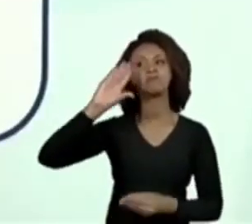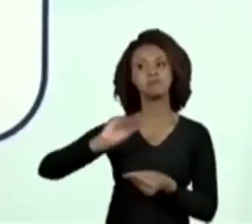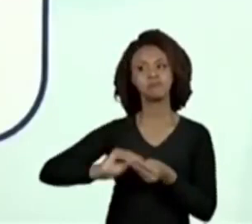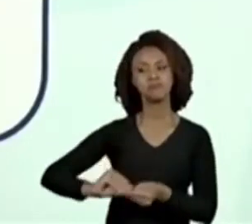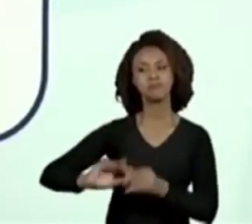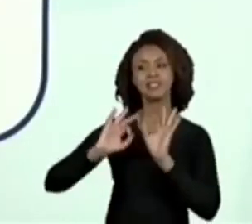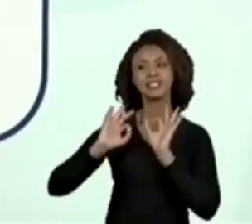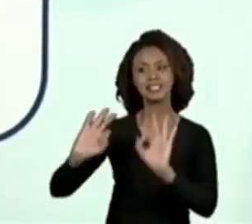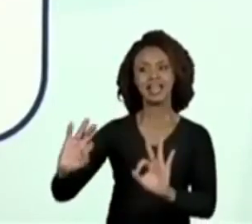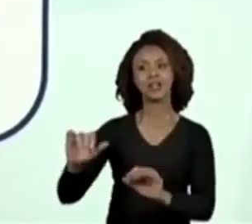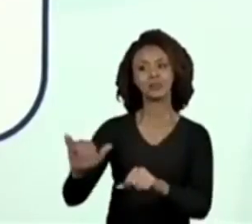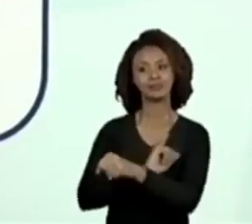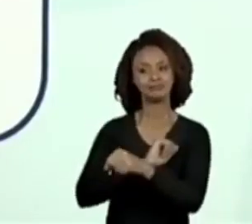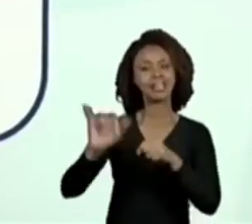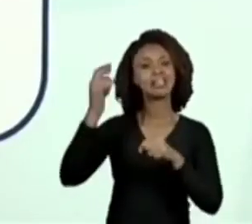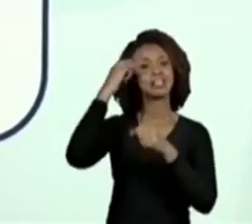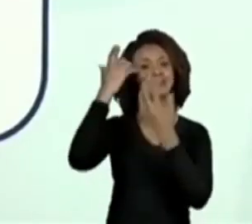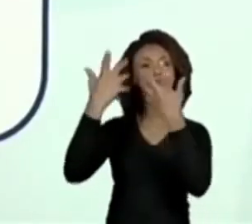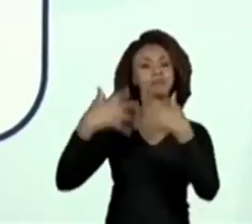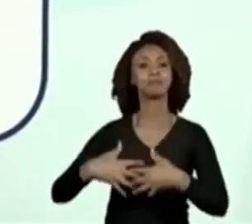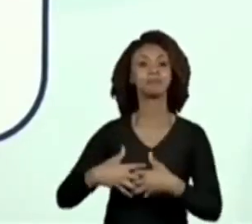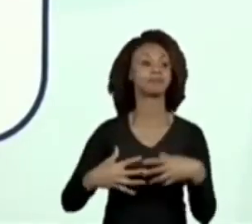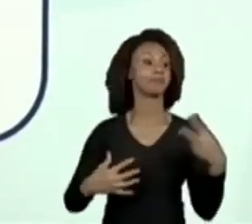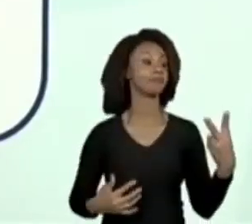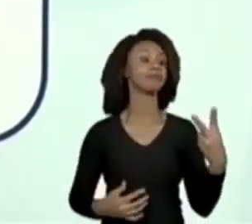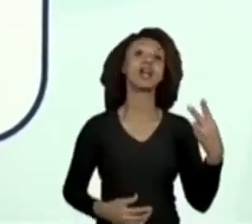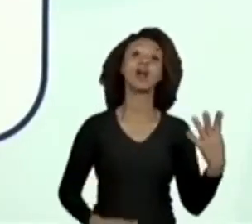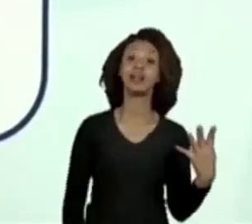está pensando aqui. 24.